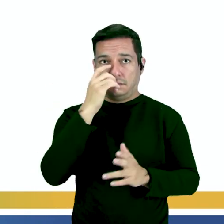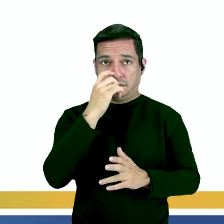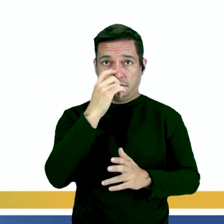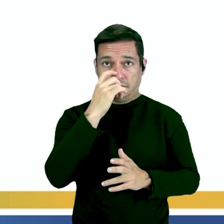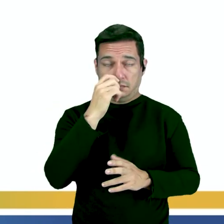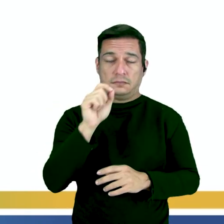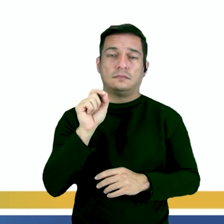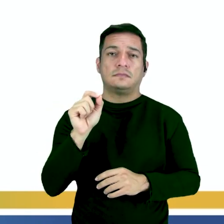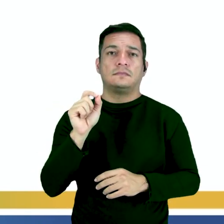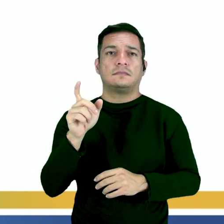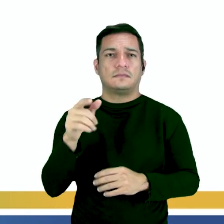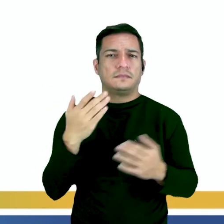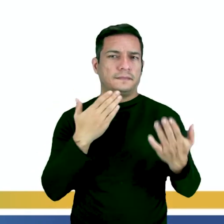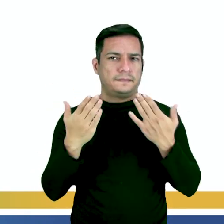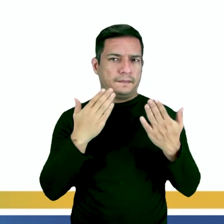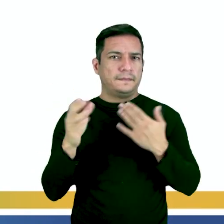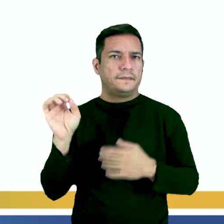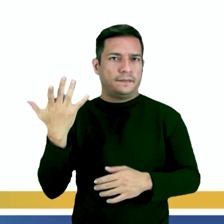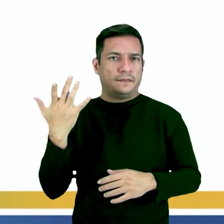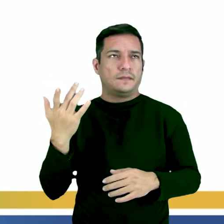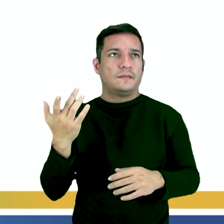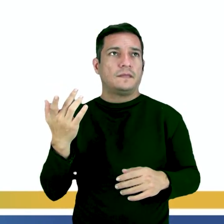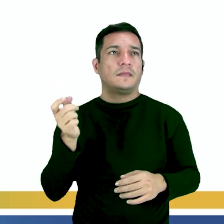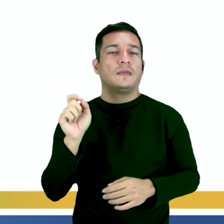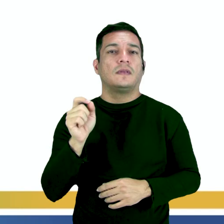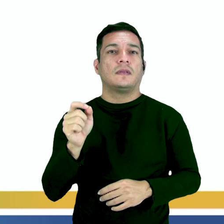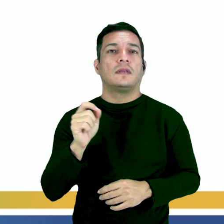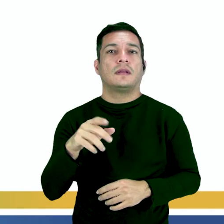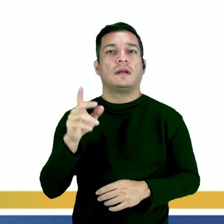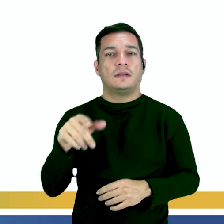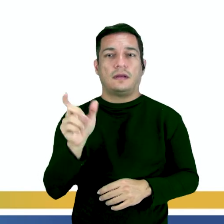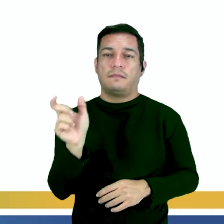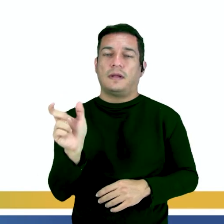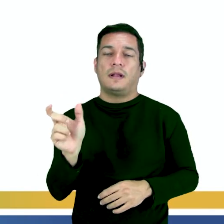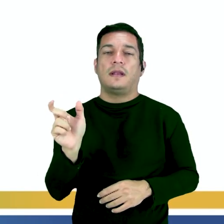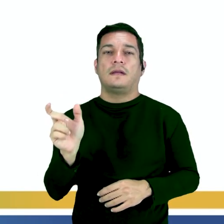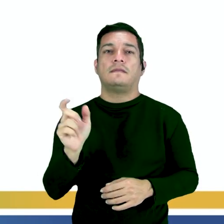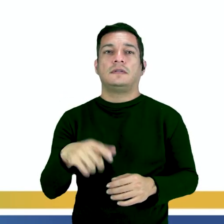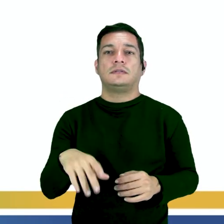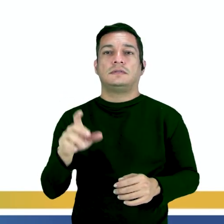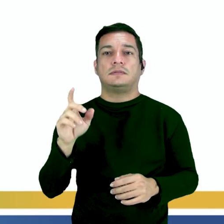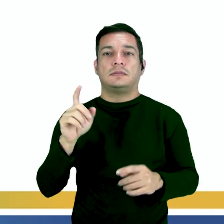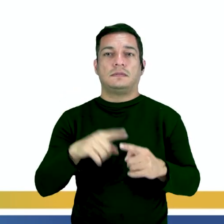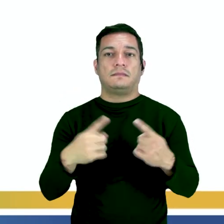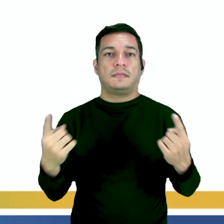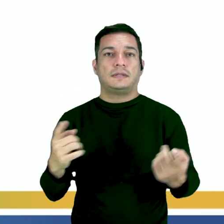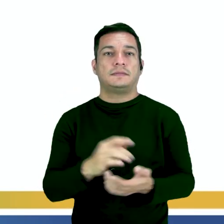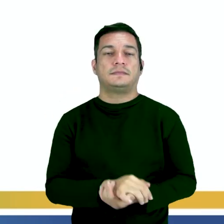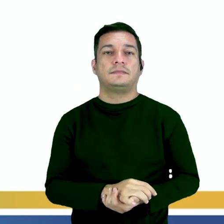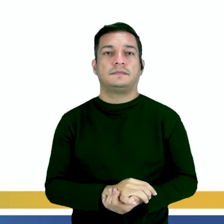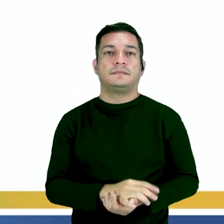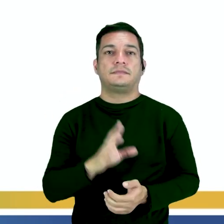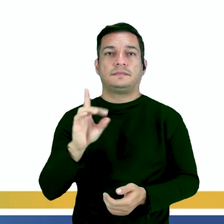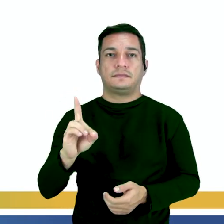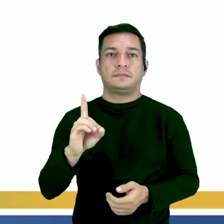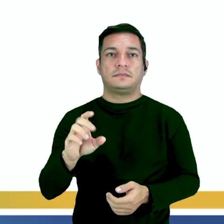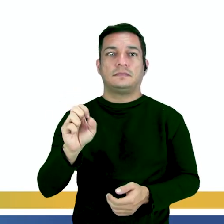Foi isso? Foi uma comparação que aconteceu através dessa palavra, dessa conjunção mas. Opção